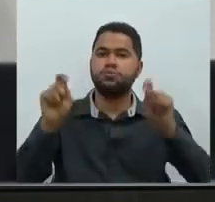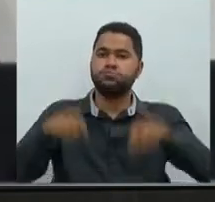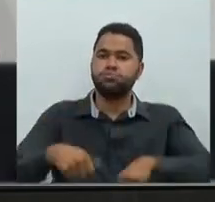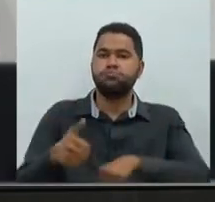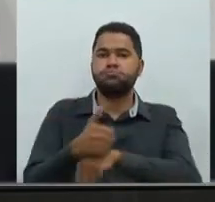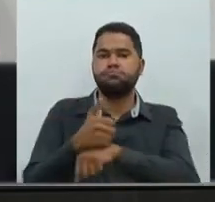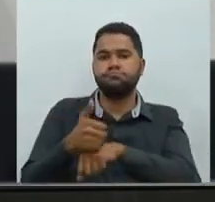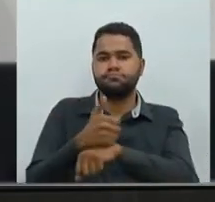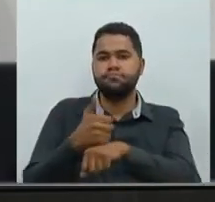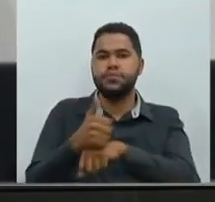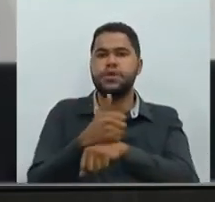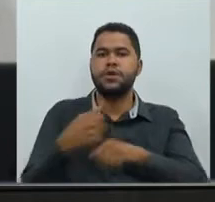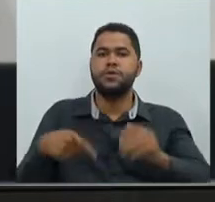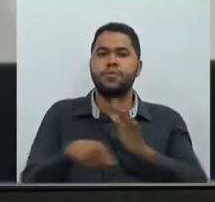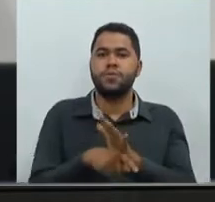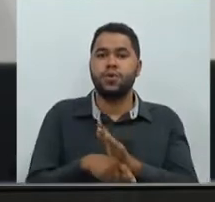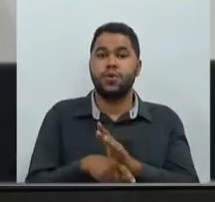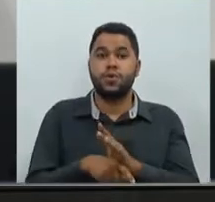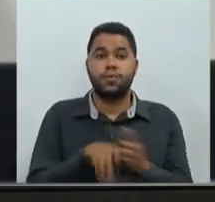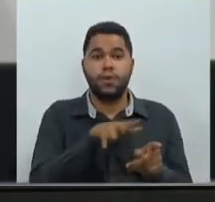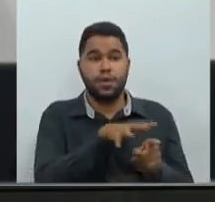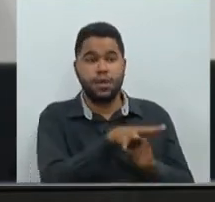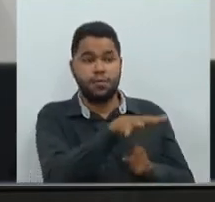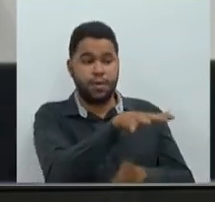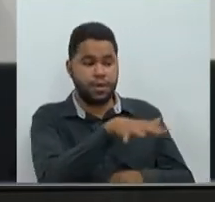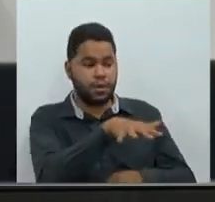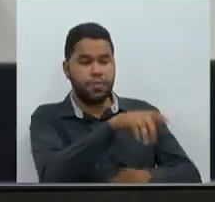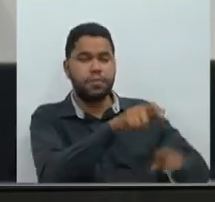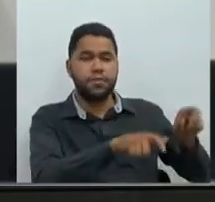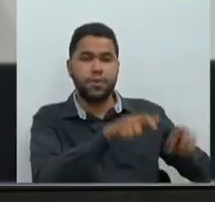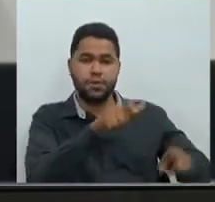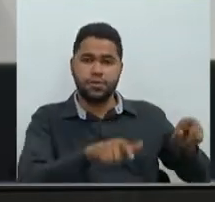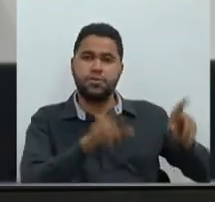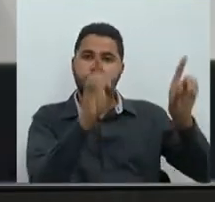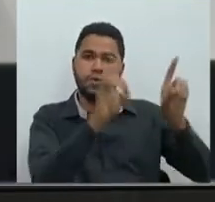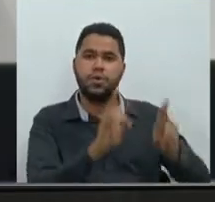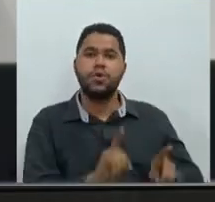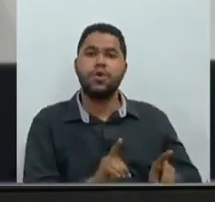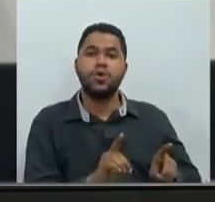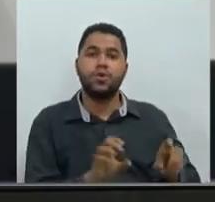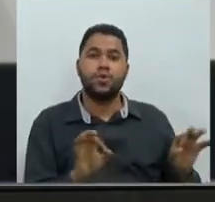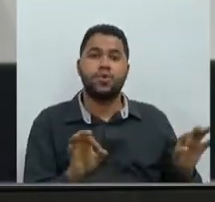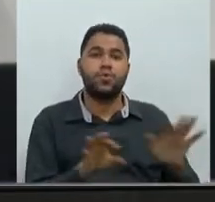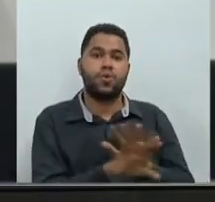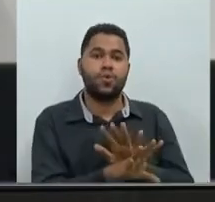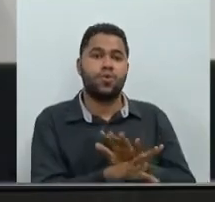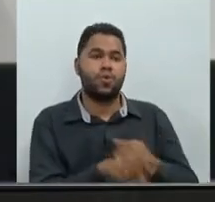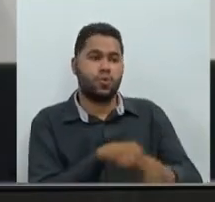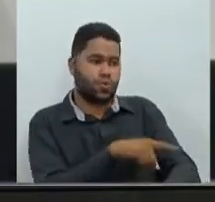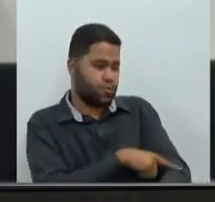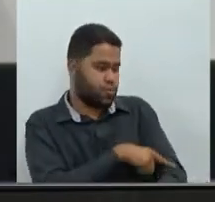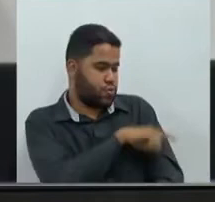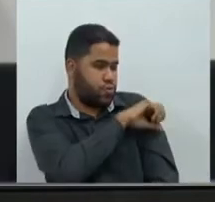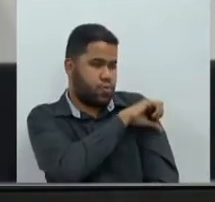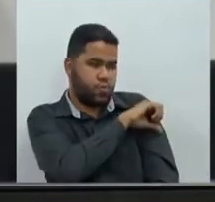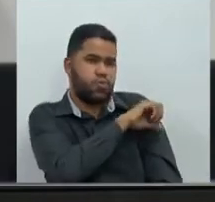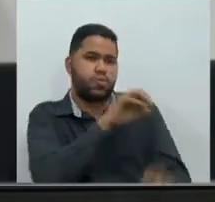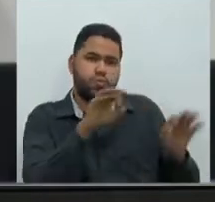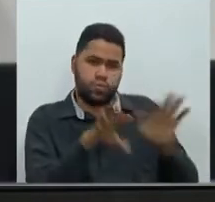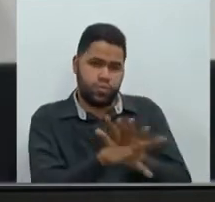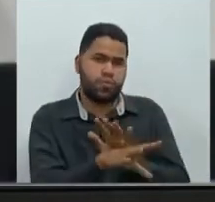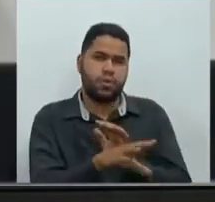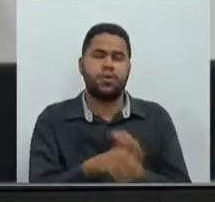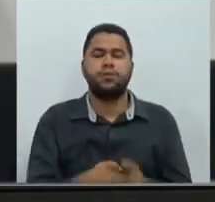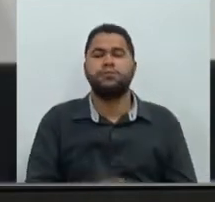capacitação voltados às demandas das pessoas com deficiência que concluem o ensino fundamental, né? Então, a CEDES, esse